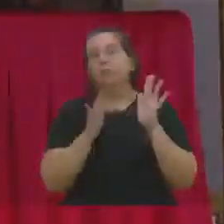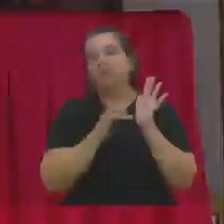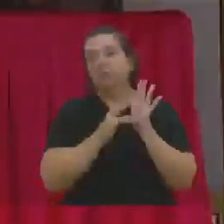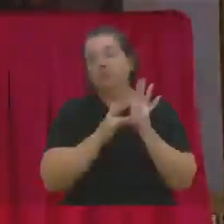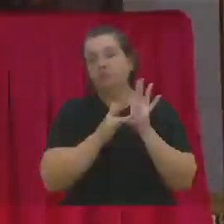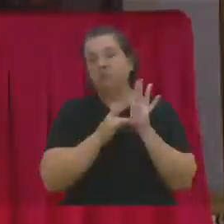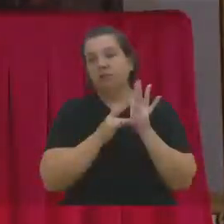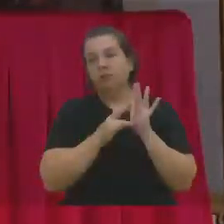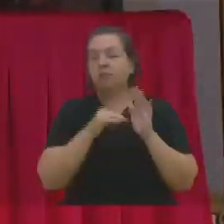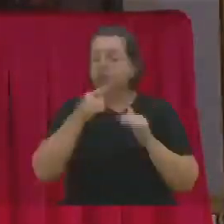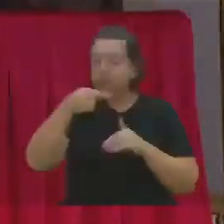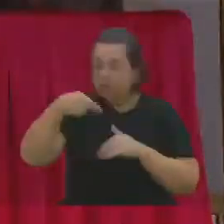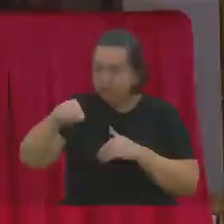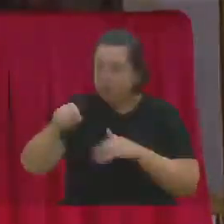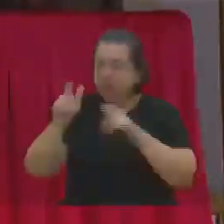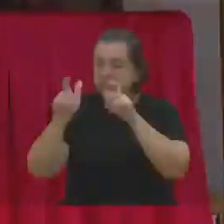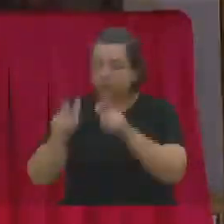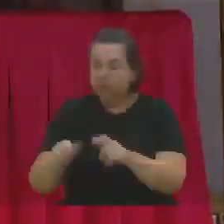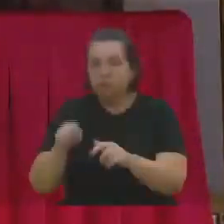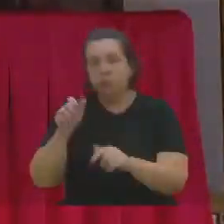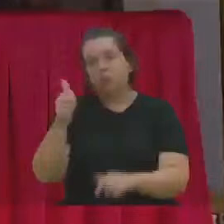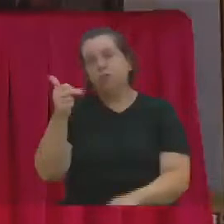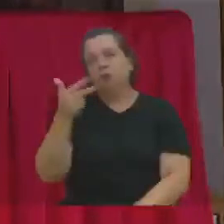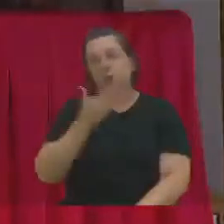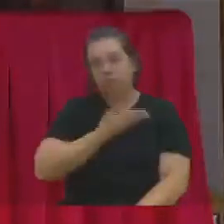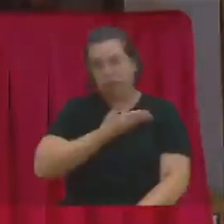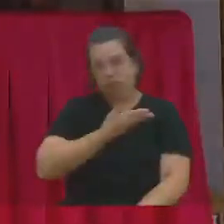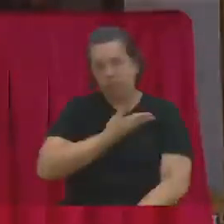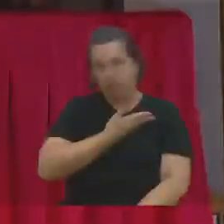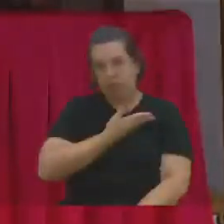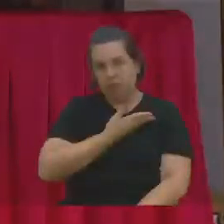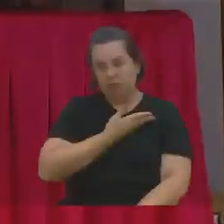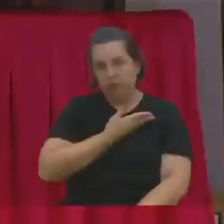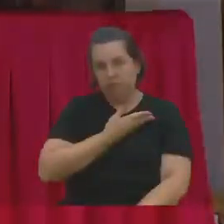vai onde está os discípulos.